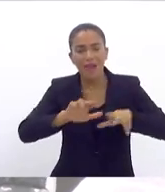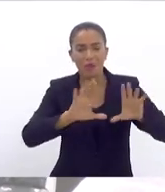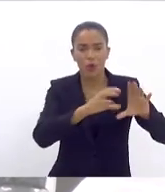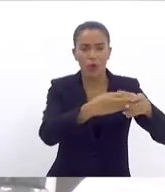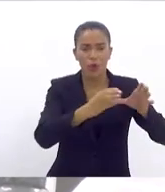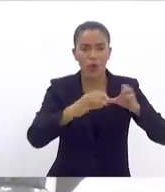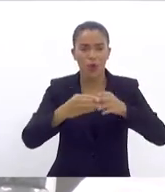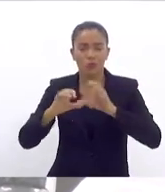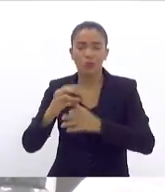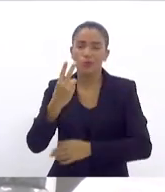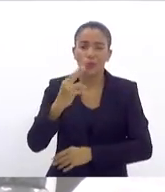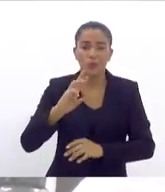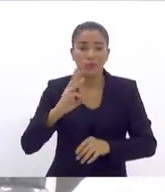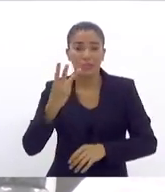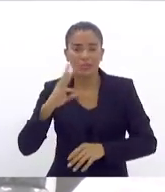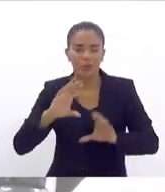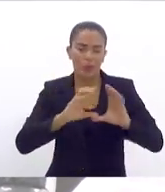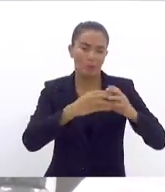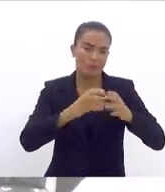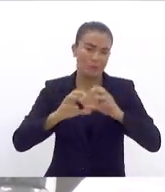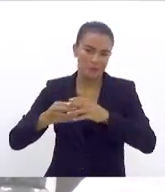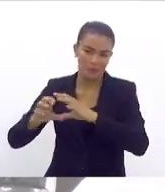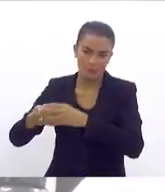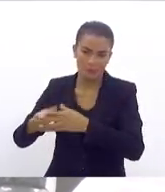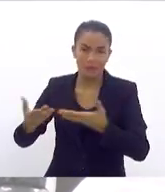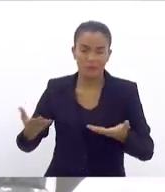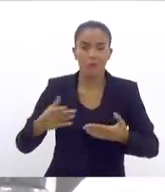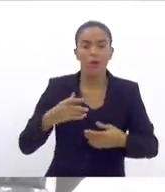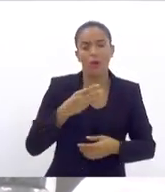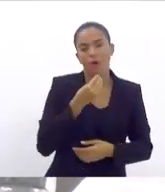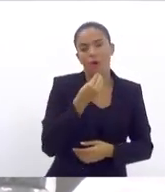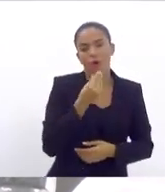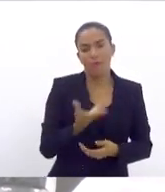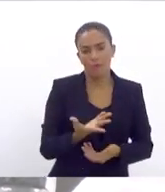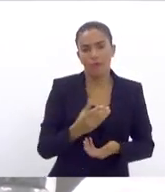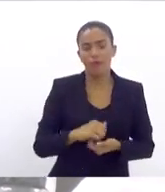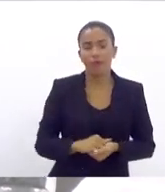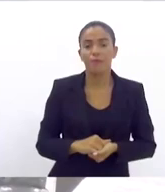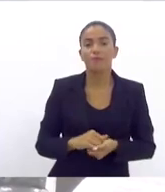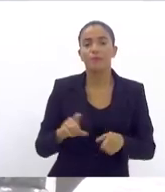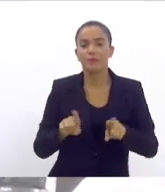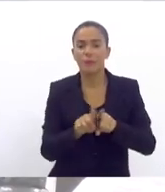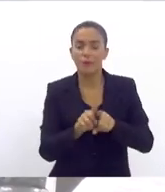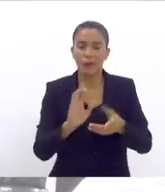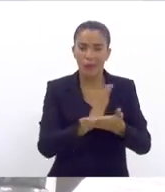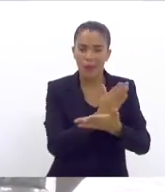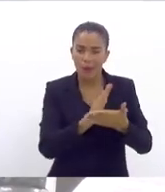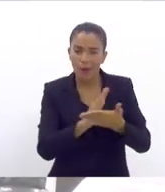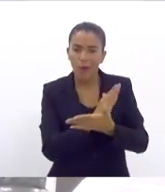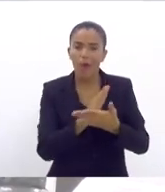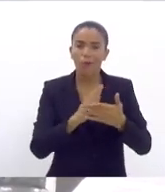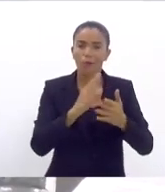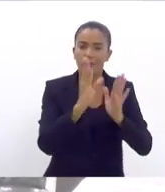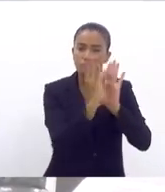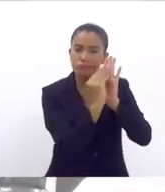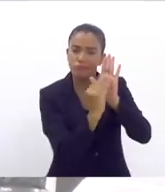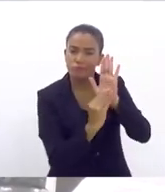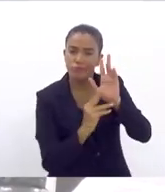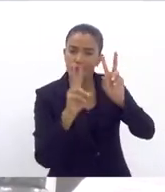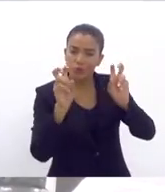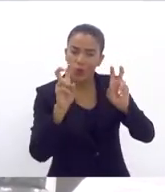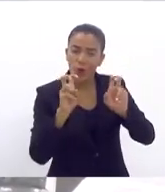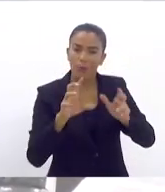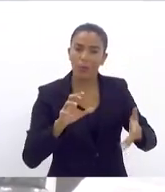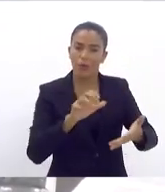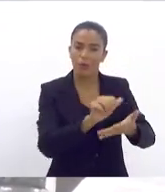vezes duas, três comissões, né? Então, evidentemente, e algumas matérias, sobretudo essas de tombamento, muitas